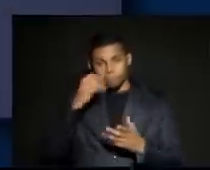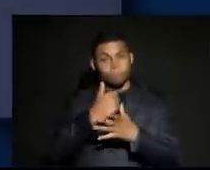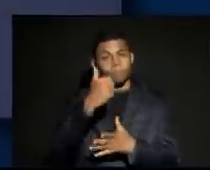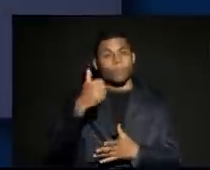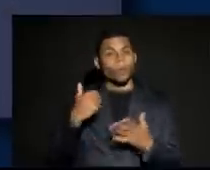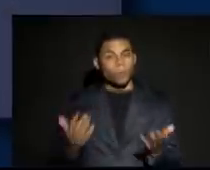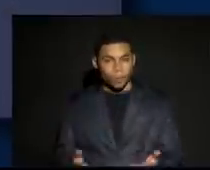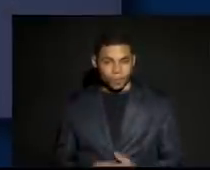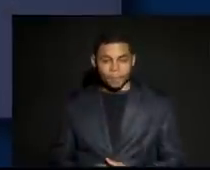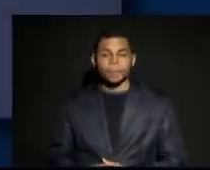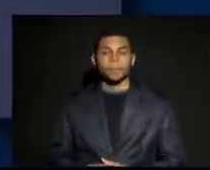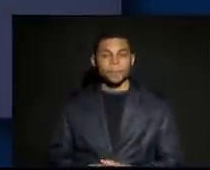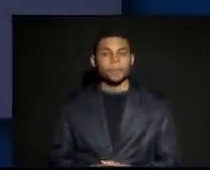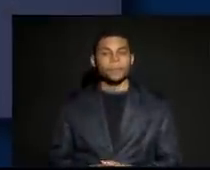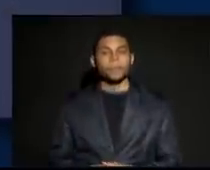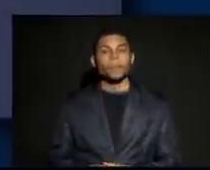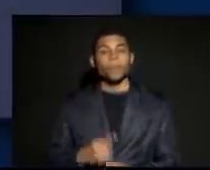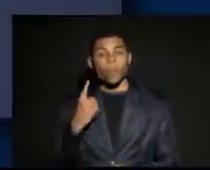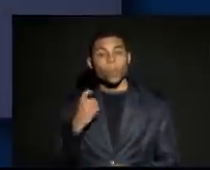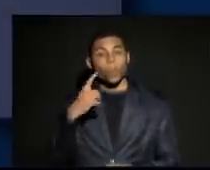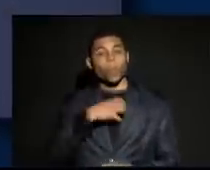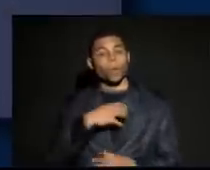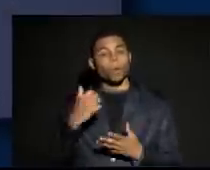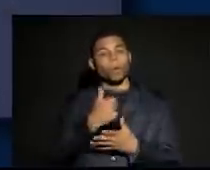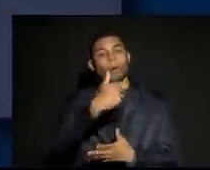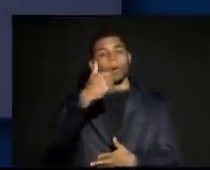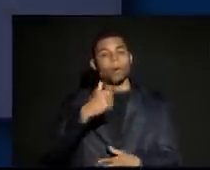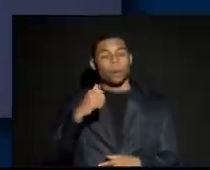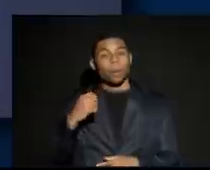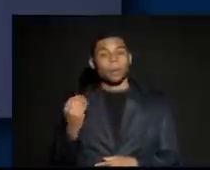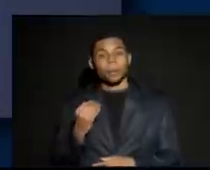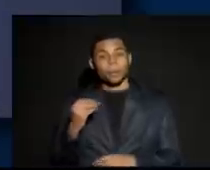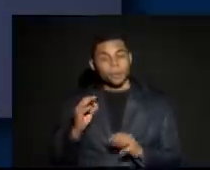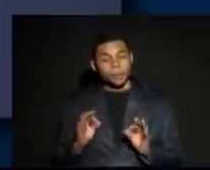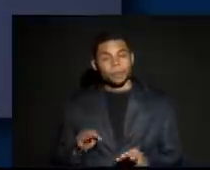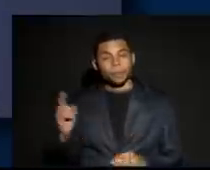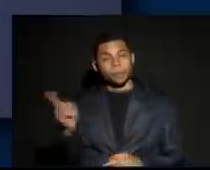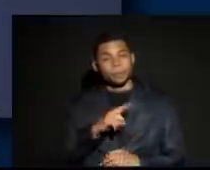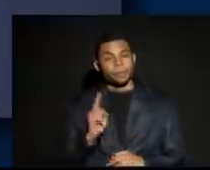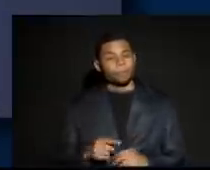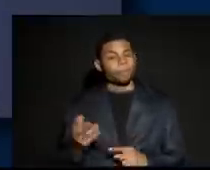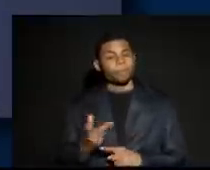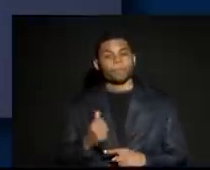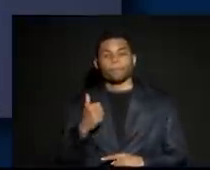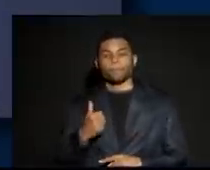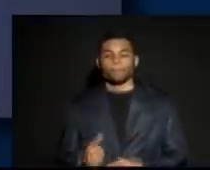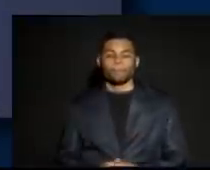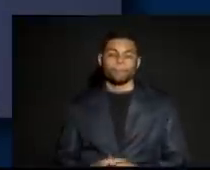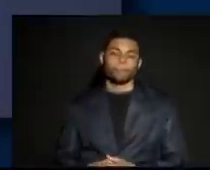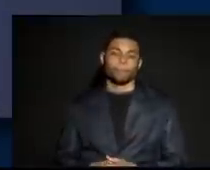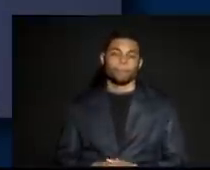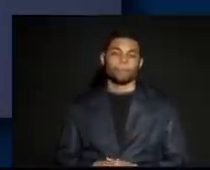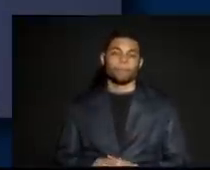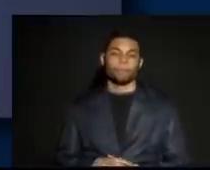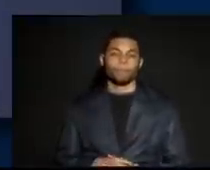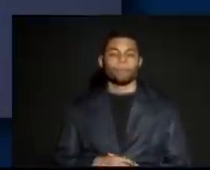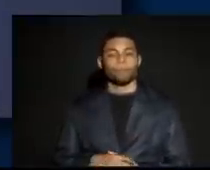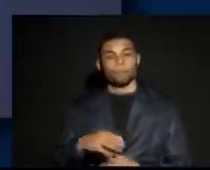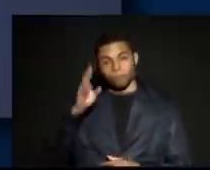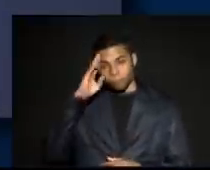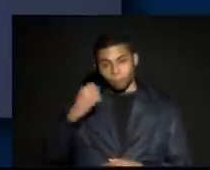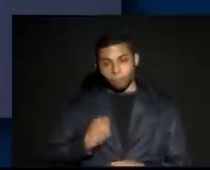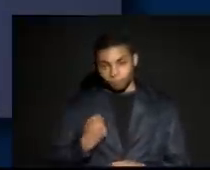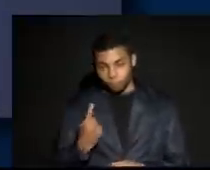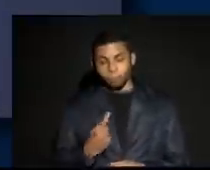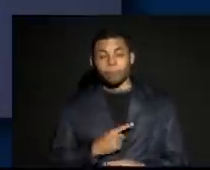prioridade é uma única prioridade praticamente que era eficiência era